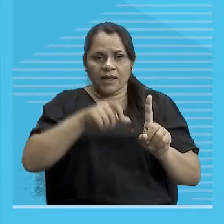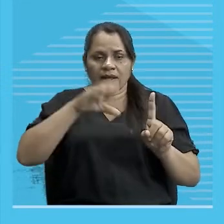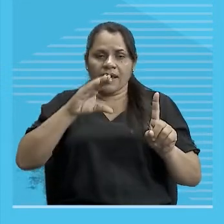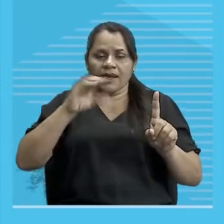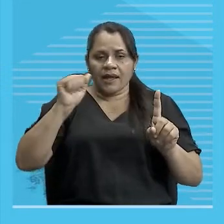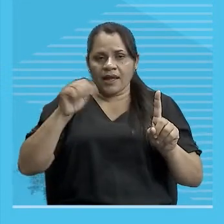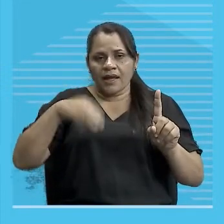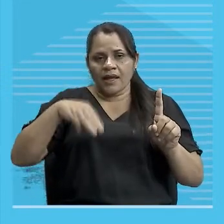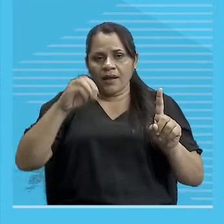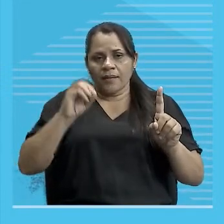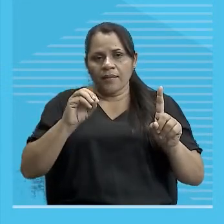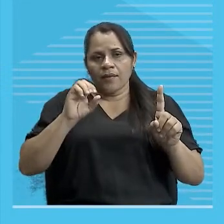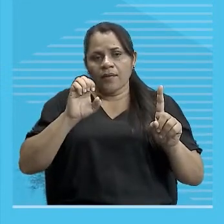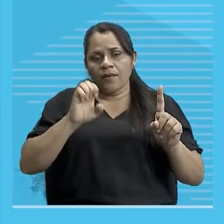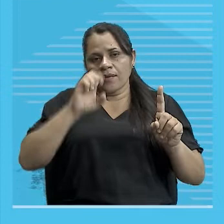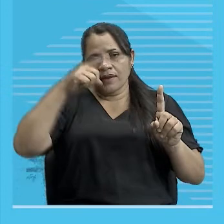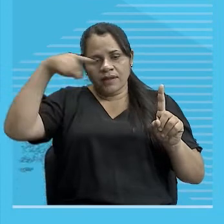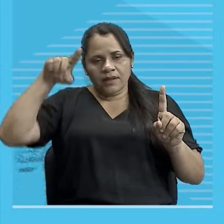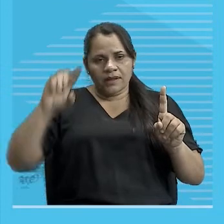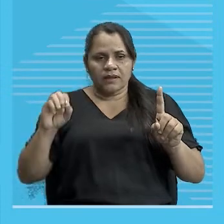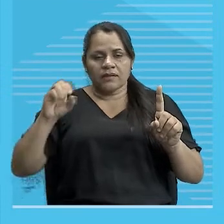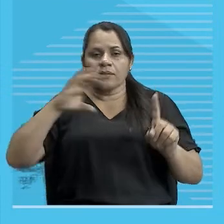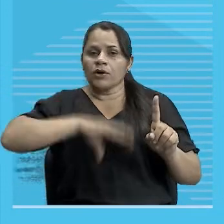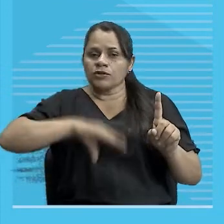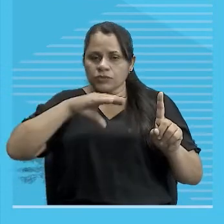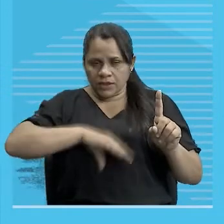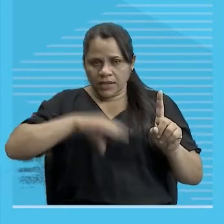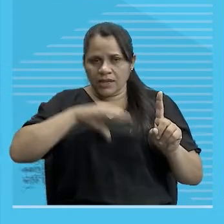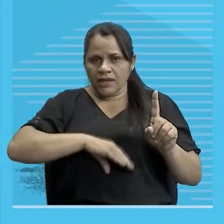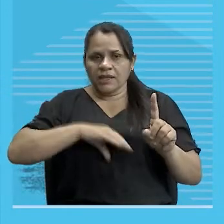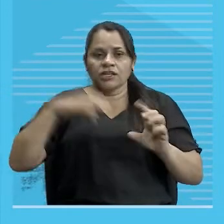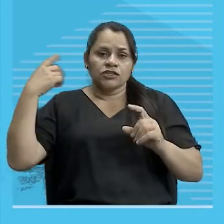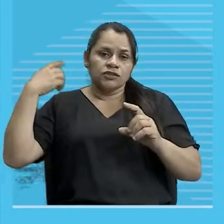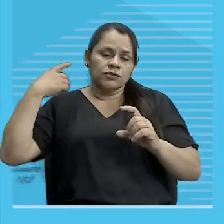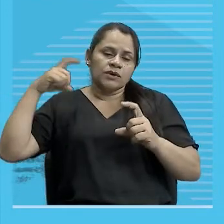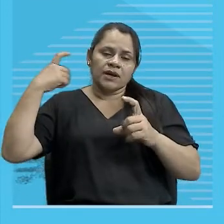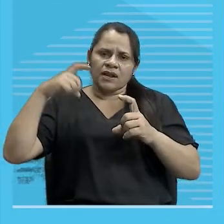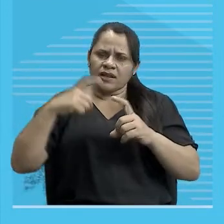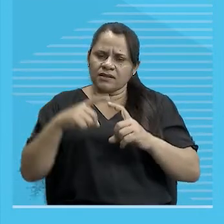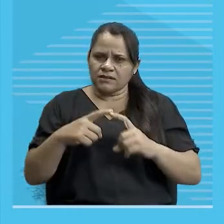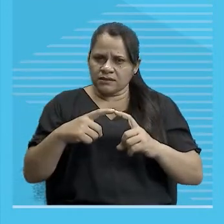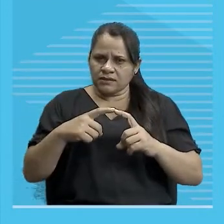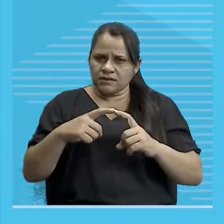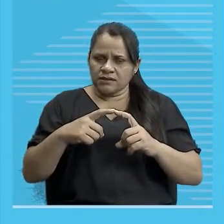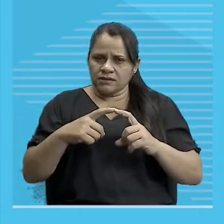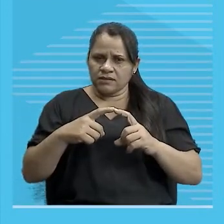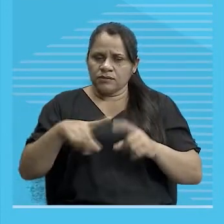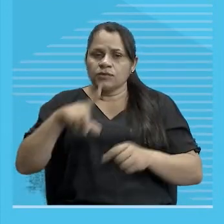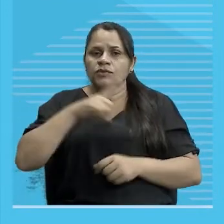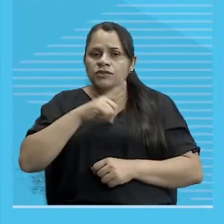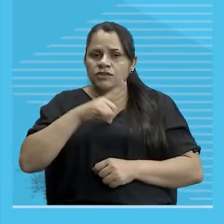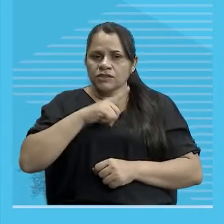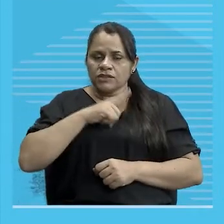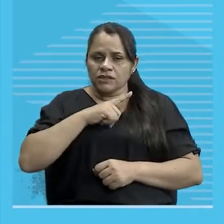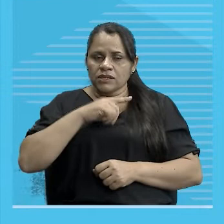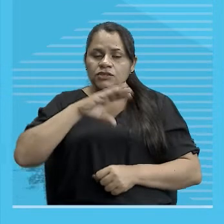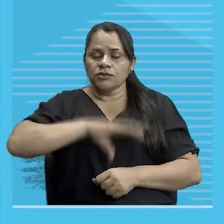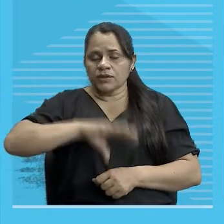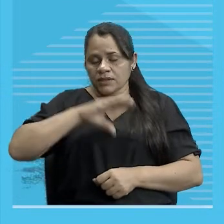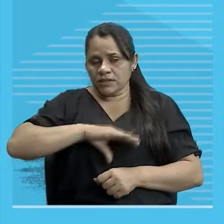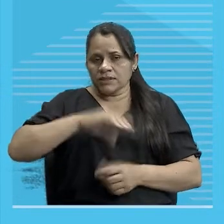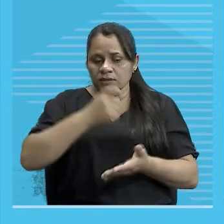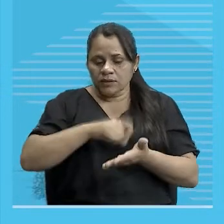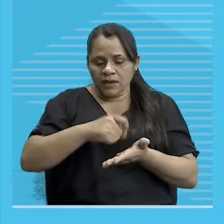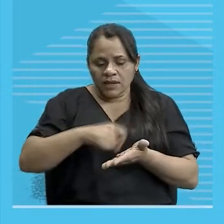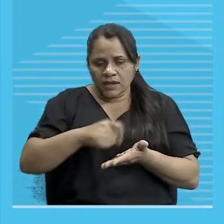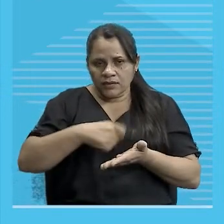português do humanismo, por exemplo, né? Classicismo, aliás, perdão, você tinha na escrita arcaica o